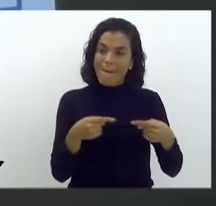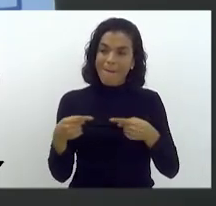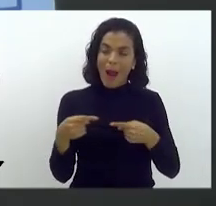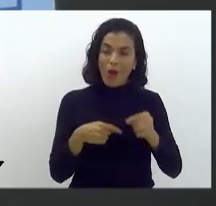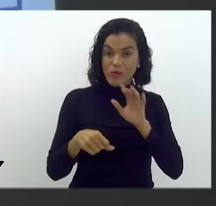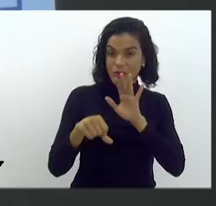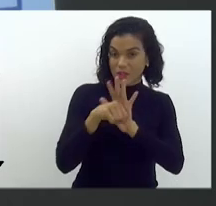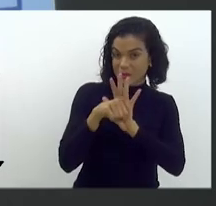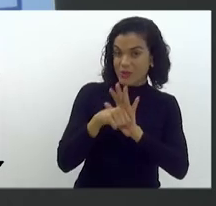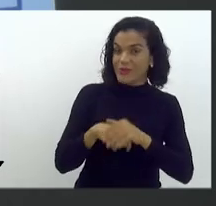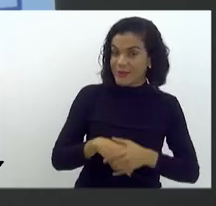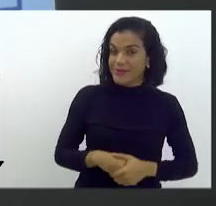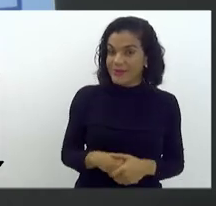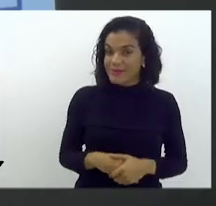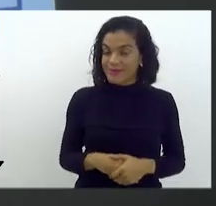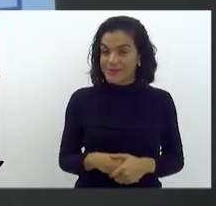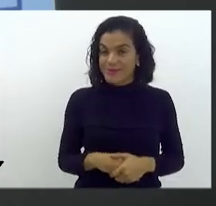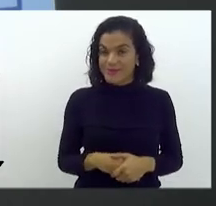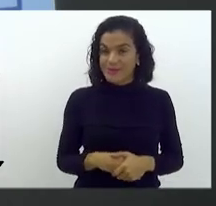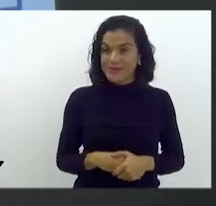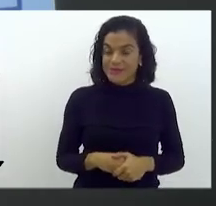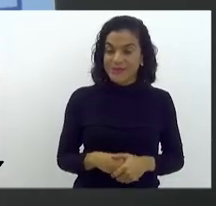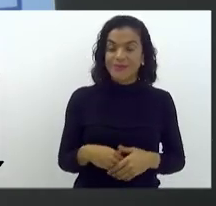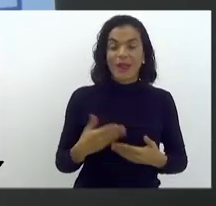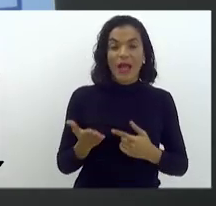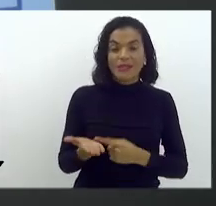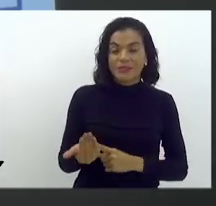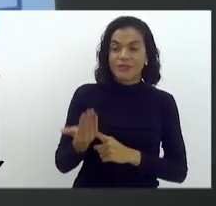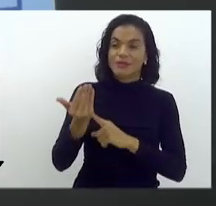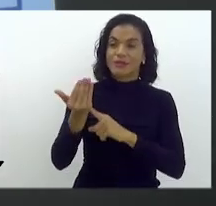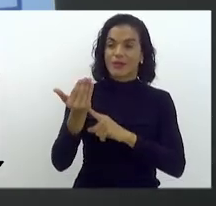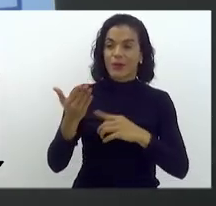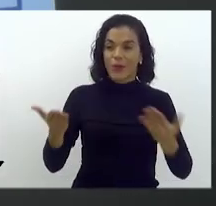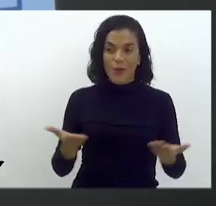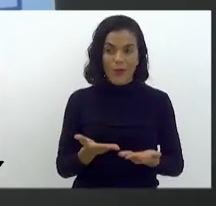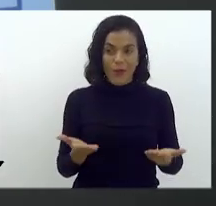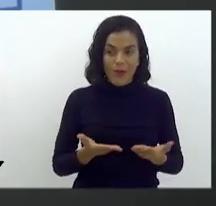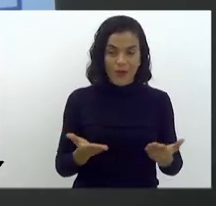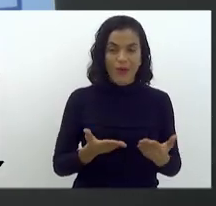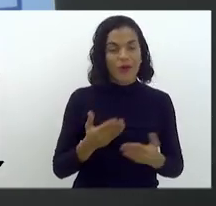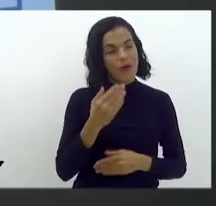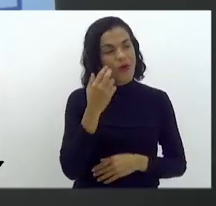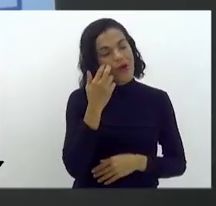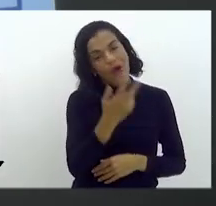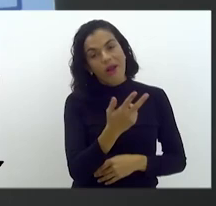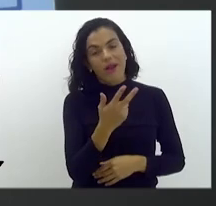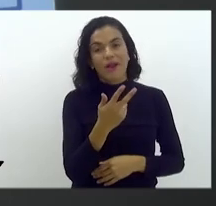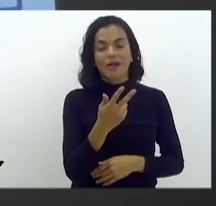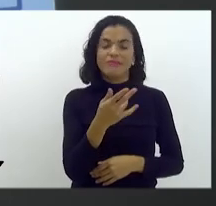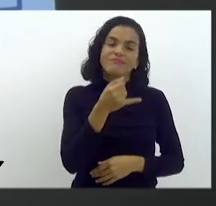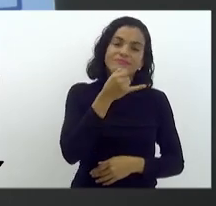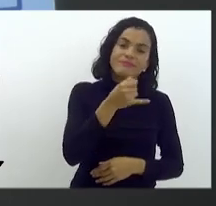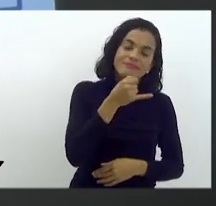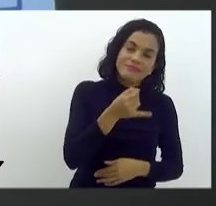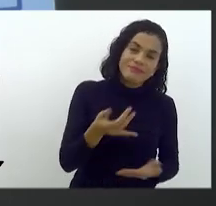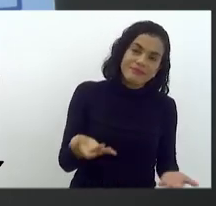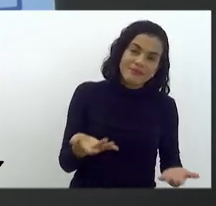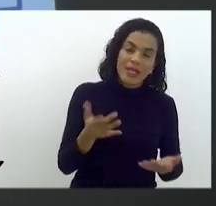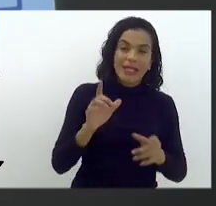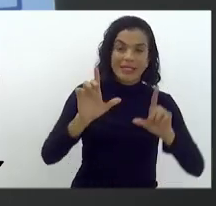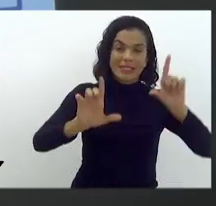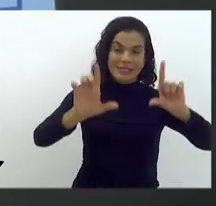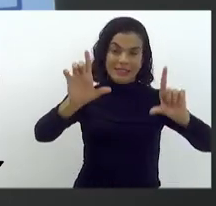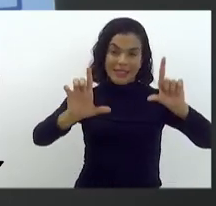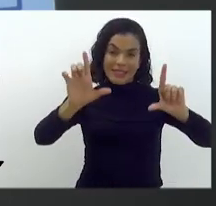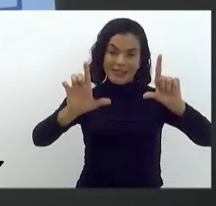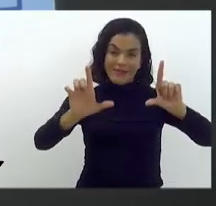executores dos delitos né as tecnologias hoje hoje quando a gente olha na TV